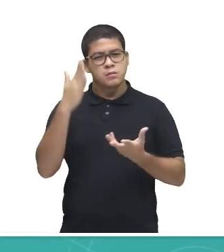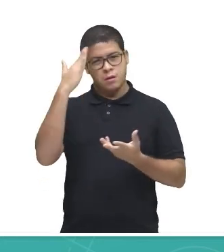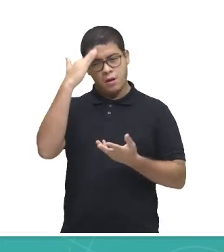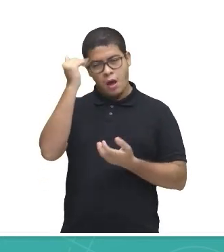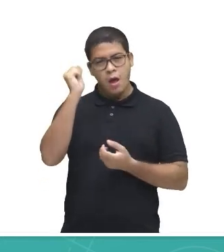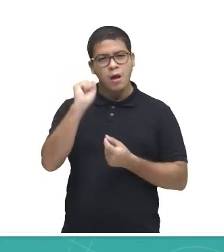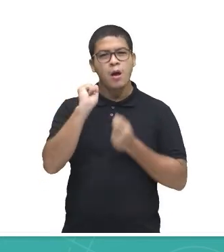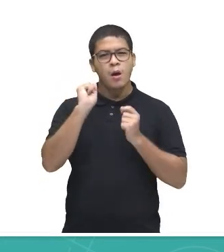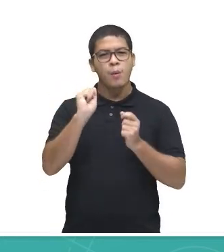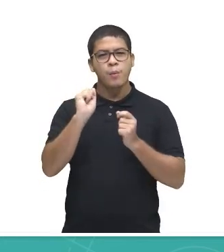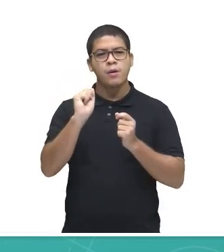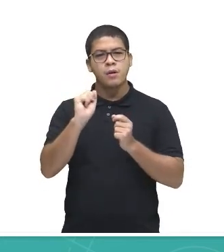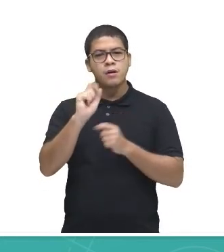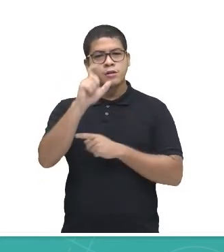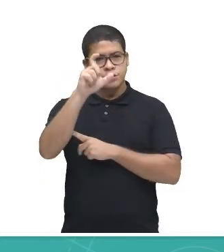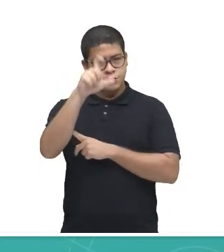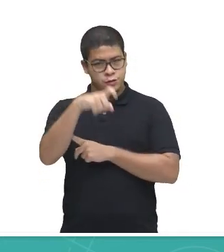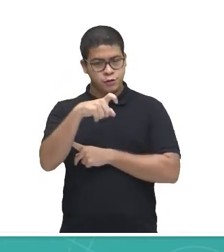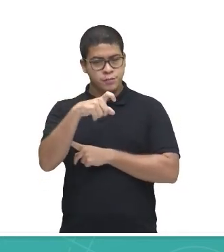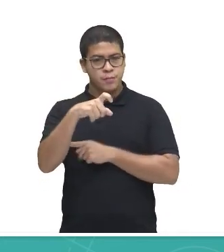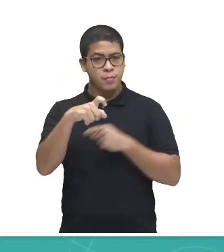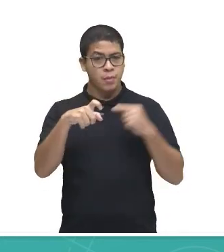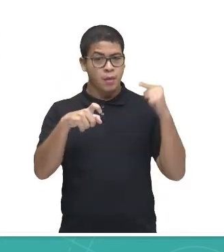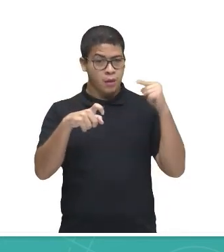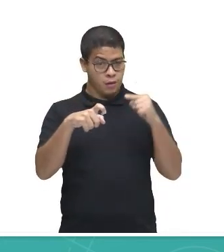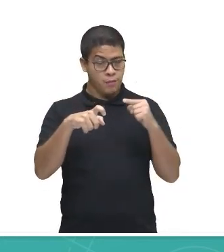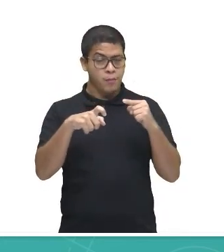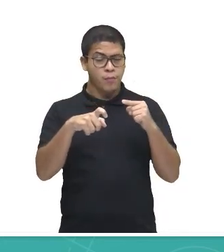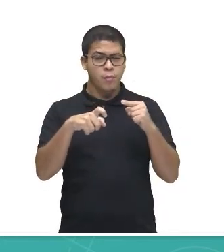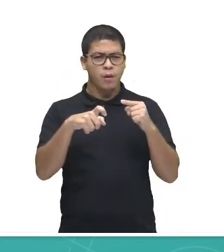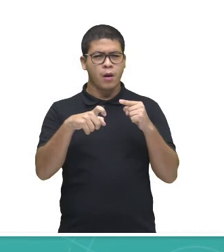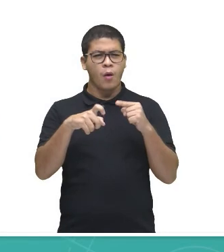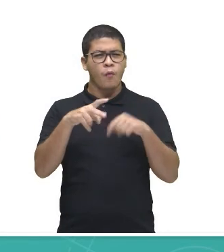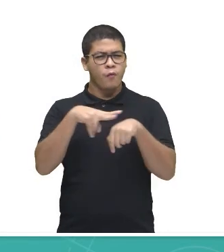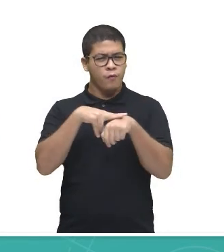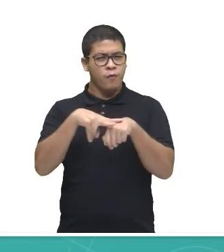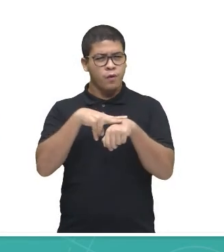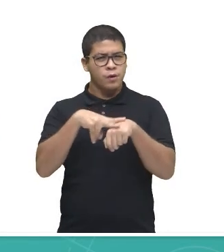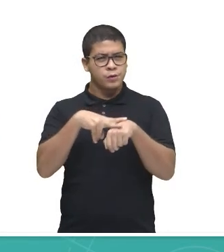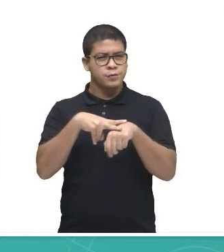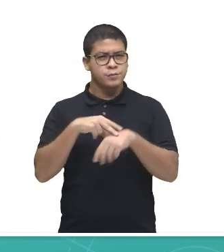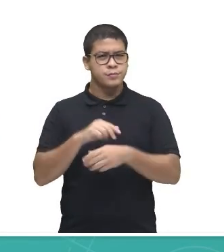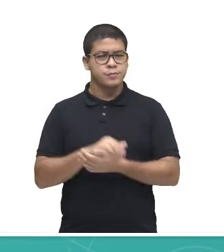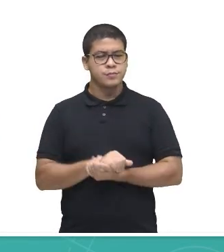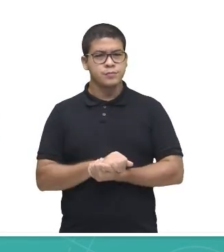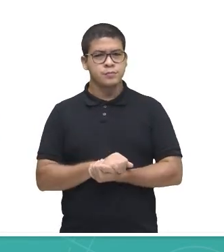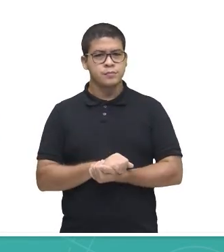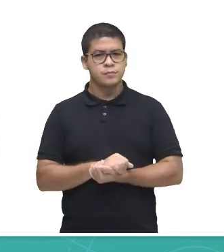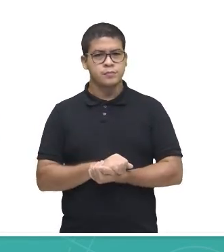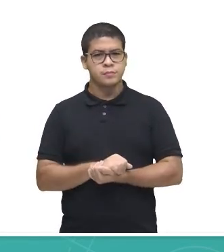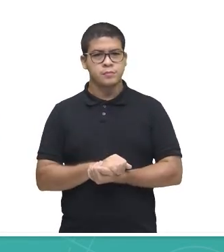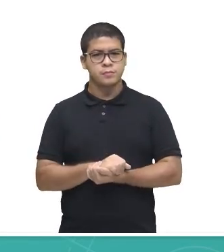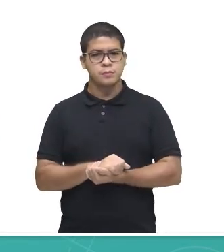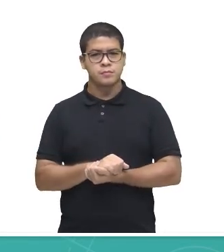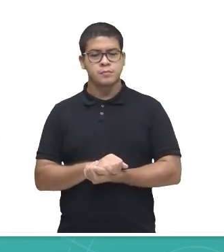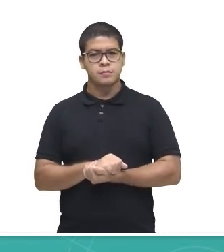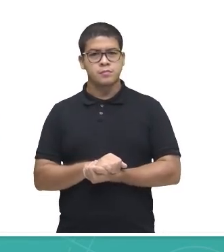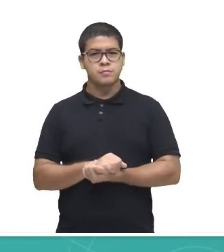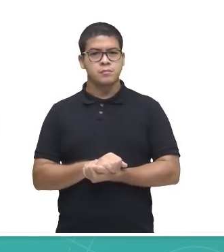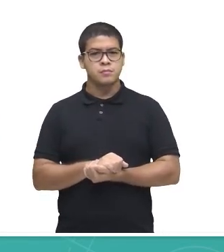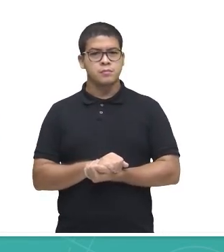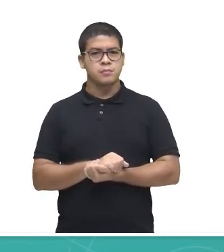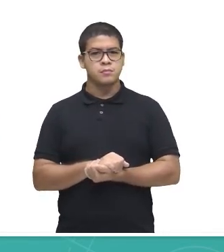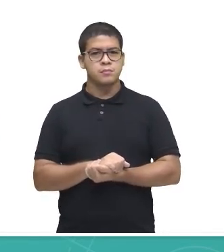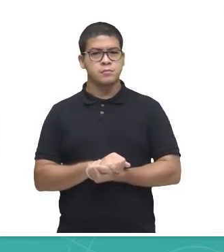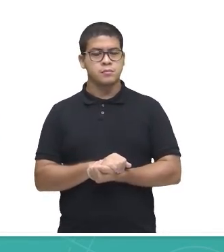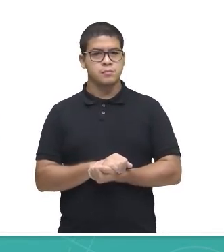eu vou chamá-lo de x, tá bom? Deixa eu só colocar aqui diferente para... Então, aqui, ó, eu vou chamar esse ângulo